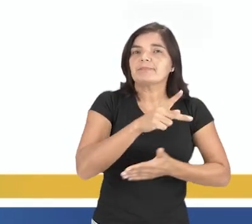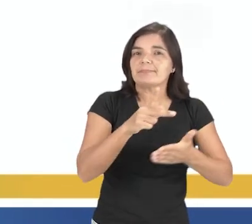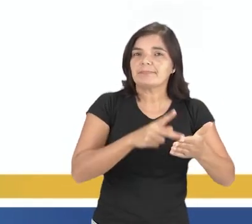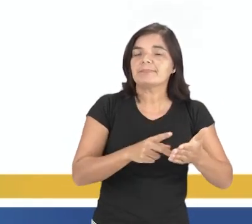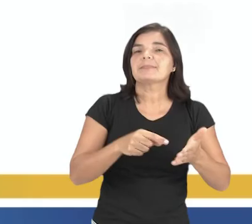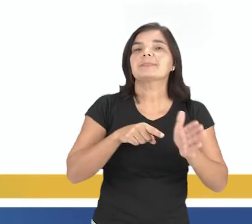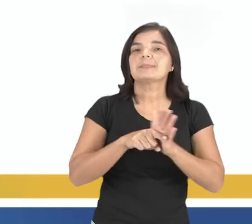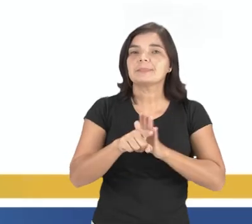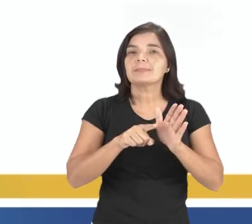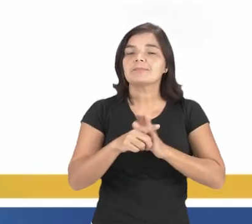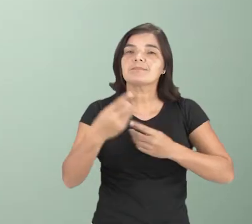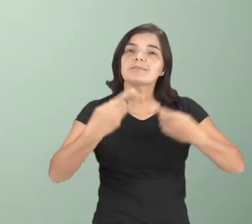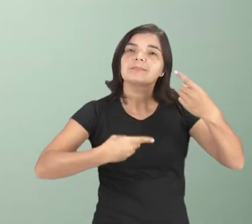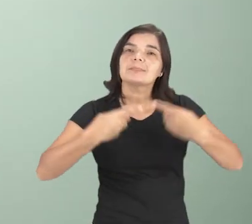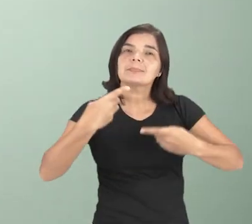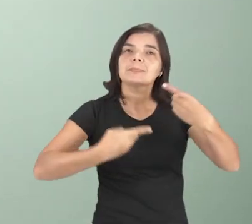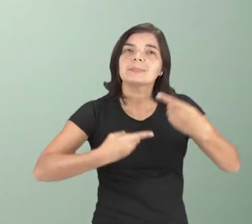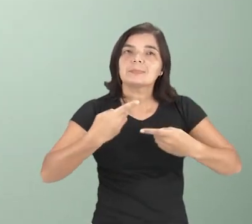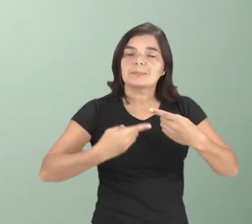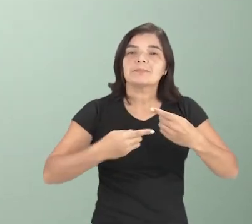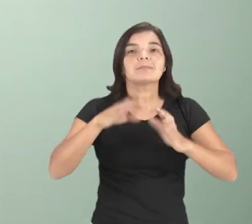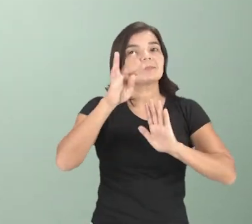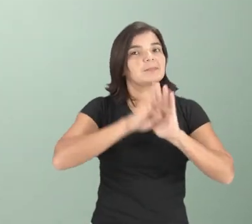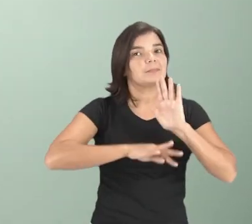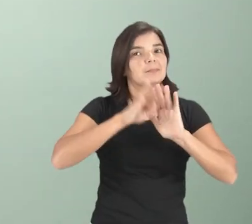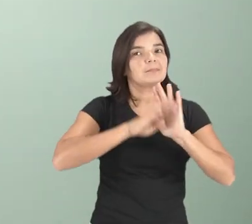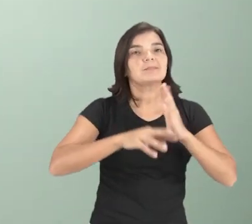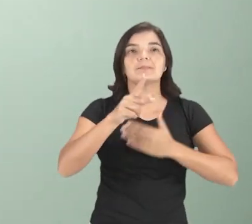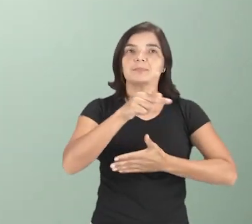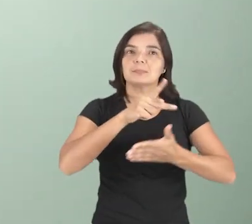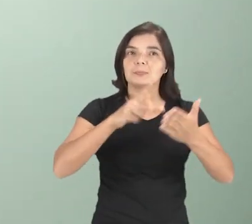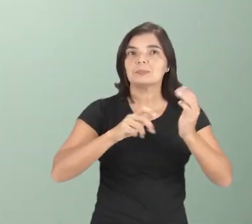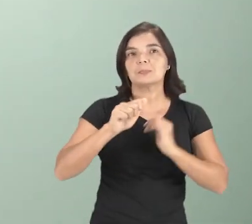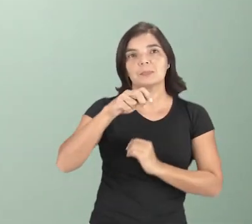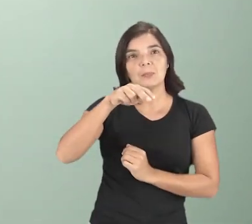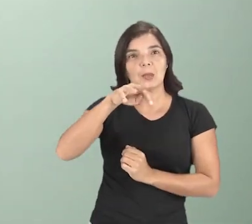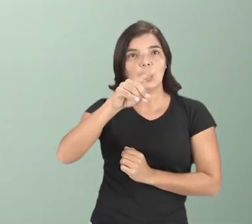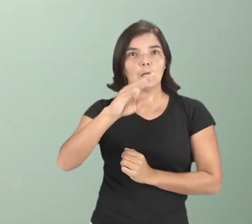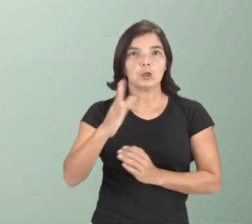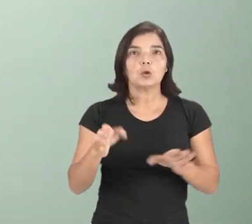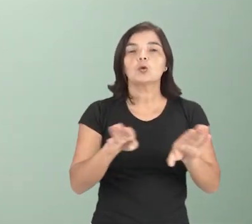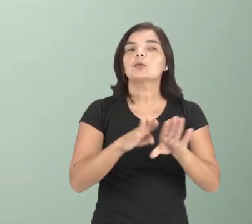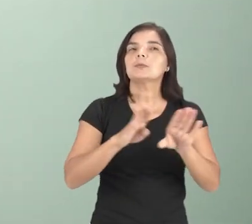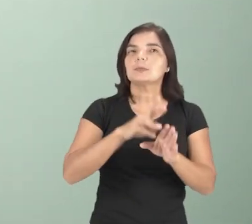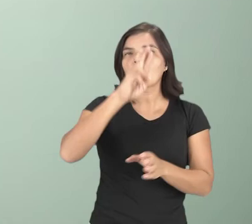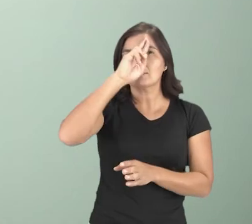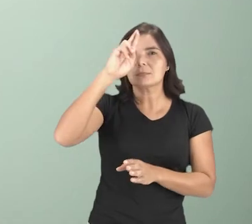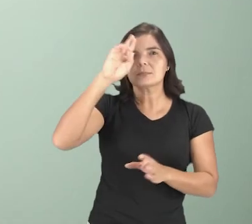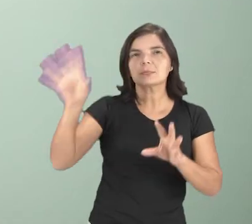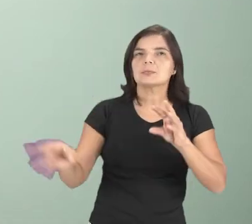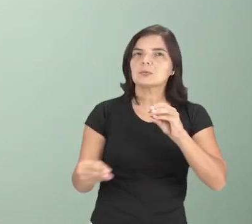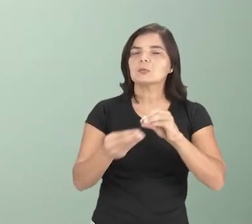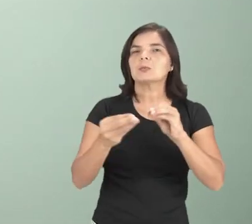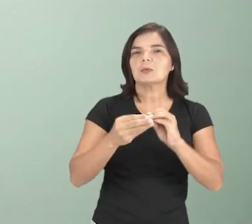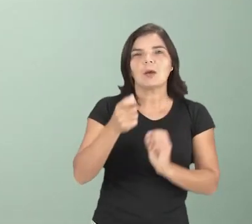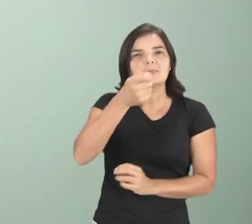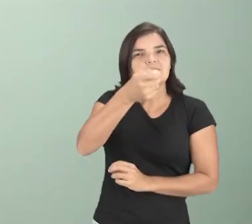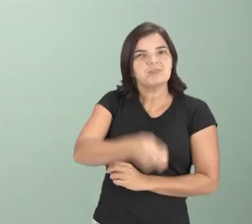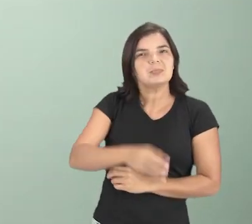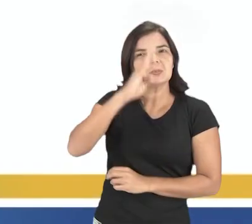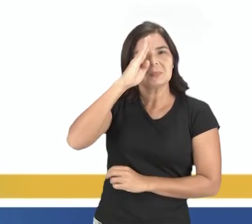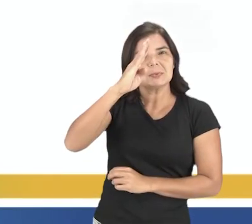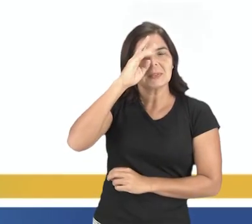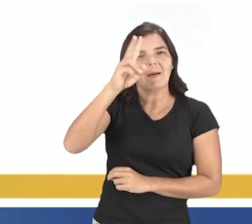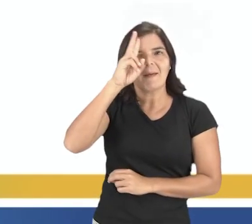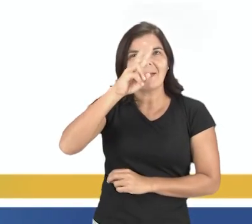nos direcionar ali para as discussões em torno desse texto, né? O poema de Antônio Carlos Brito está historicamente inserido no período da ditadura militar.